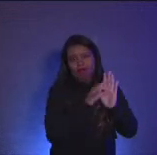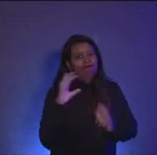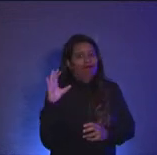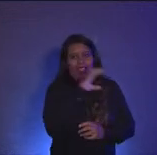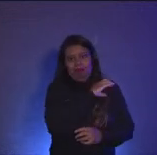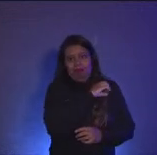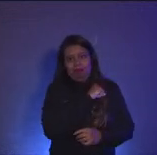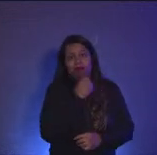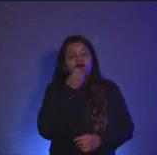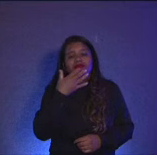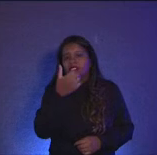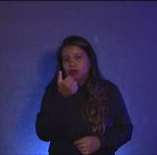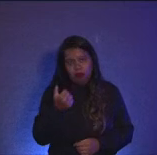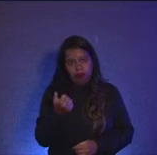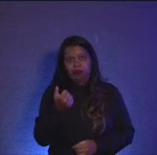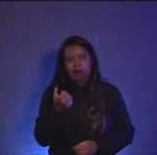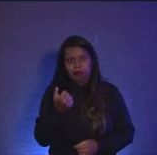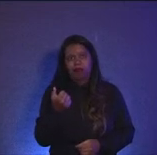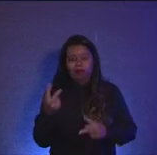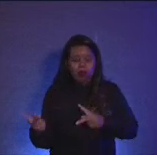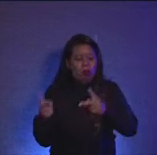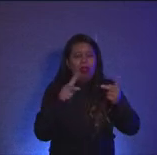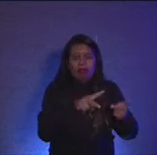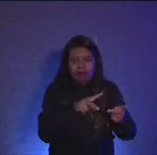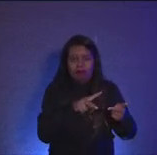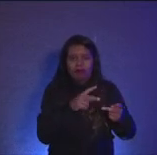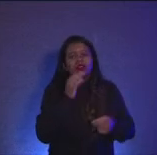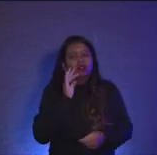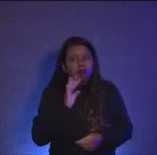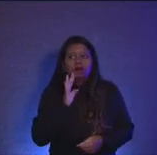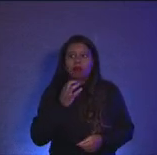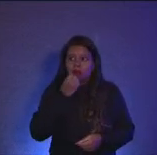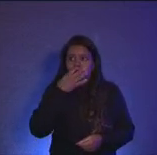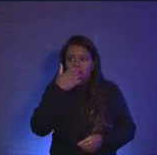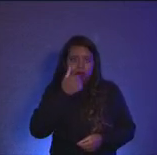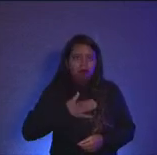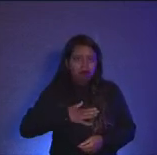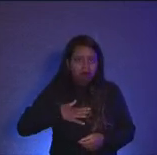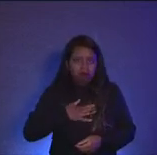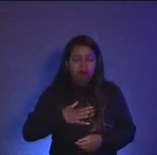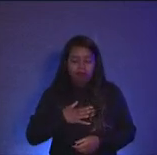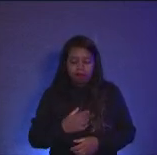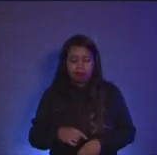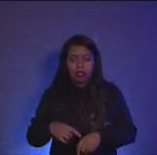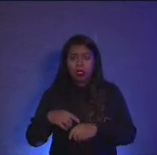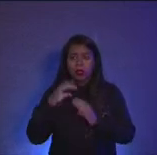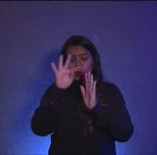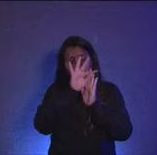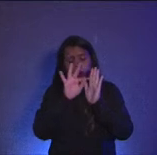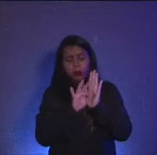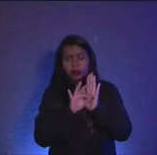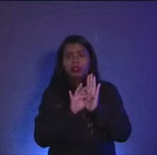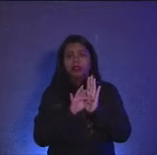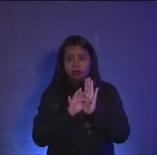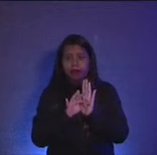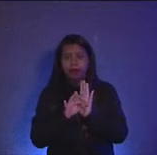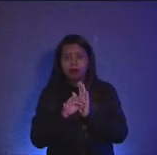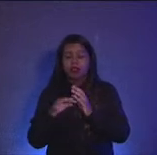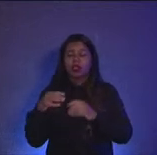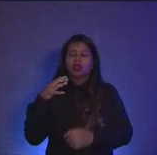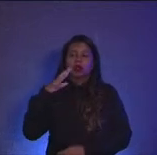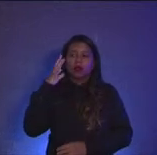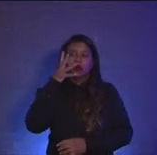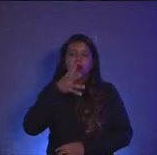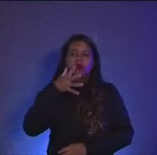abriu outras possibilidades de pautas e projetos, né? Então, esse aqui a gente criou, com base no Escriba, o Banco de Discursos, que é um repositório aberto, gratuito,